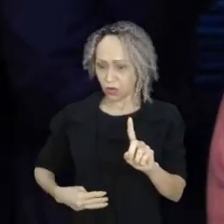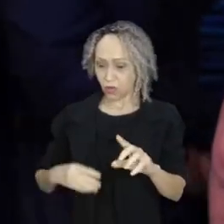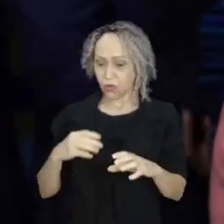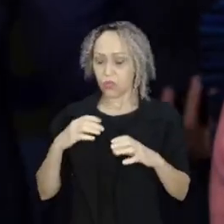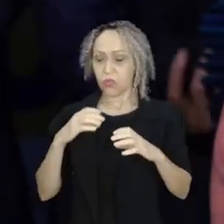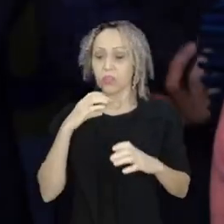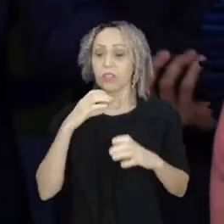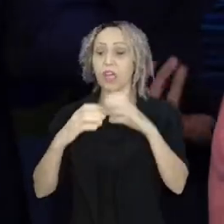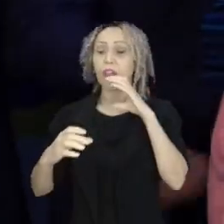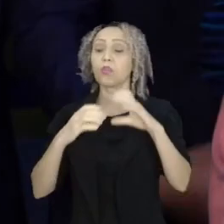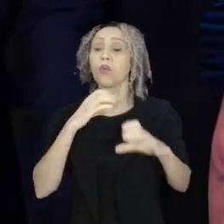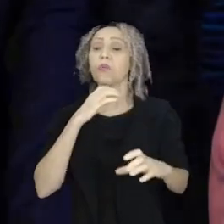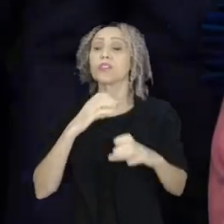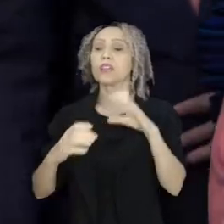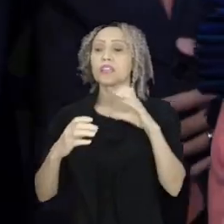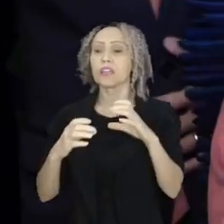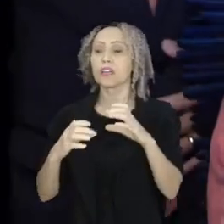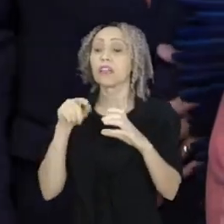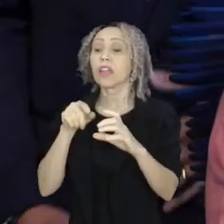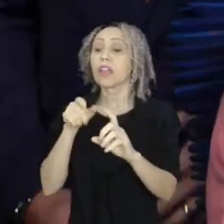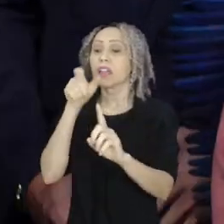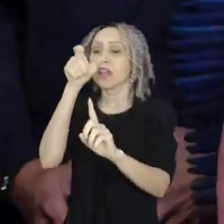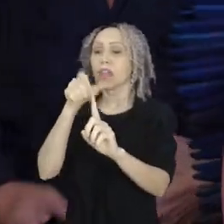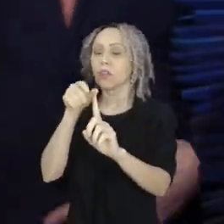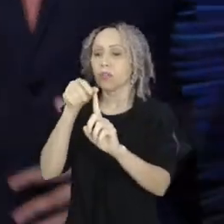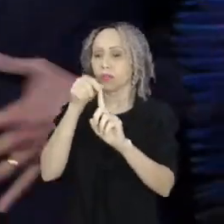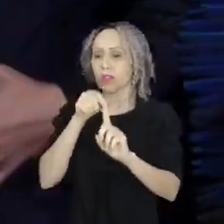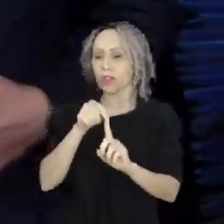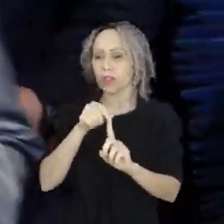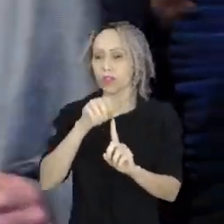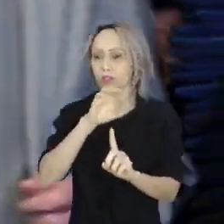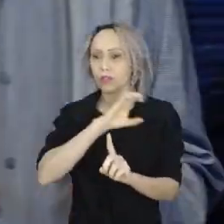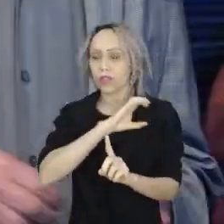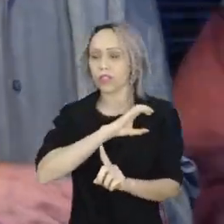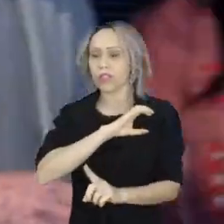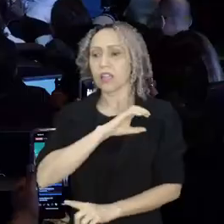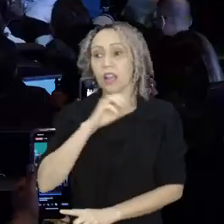um companheiro do Maranhão, companheiro Juscelino Filho.